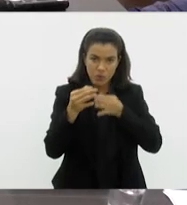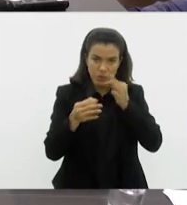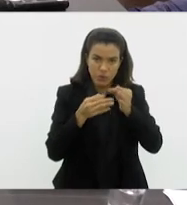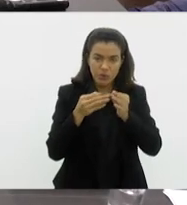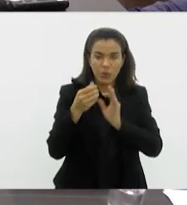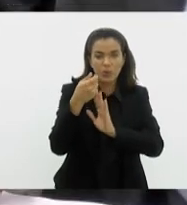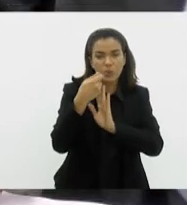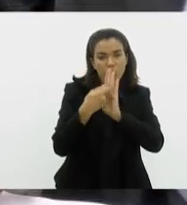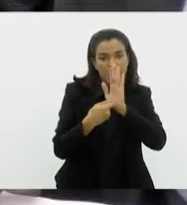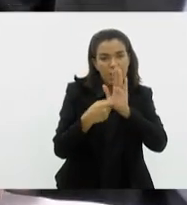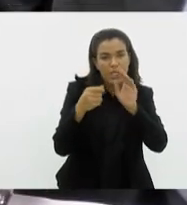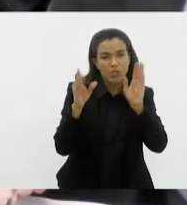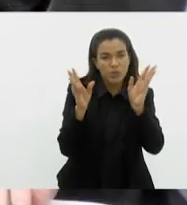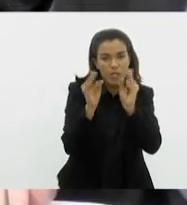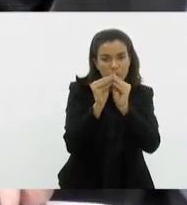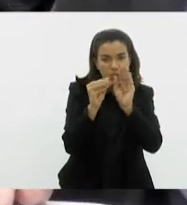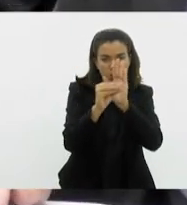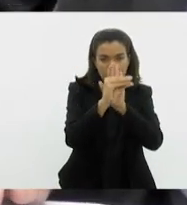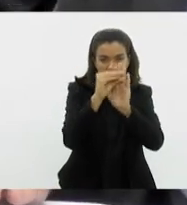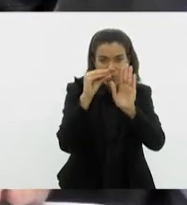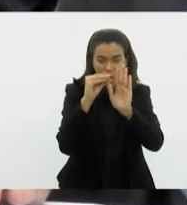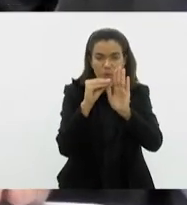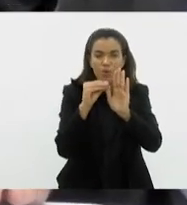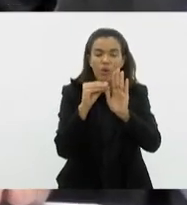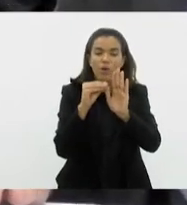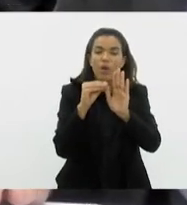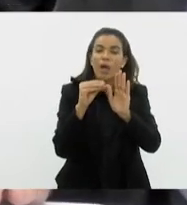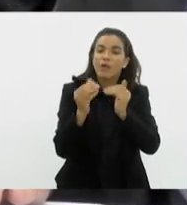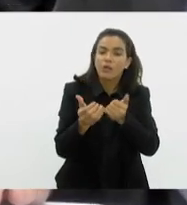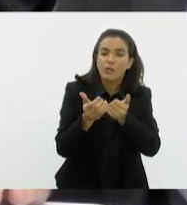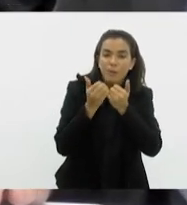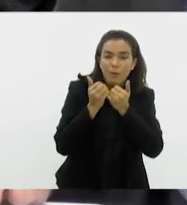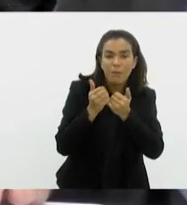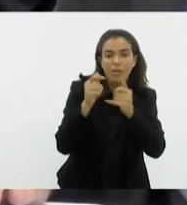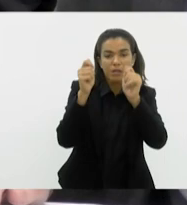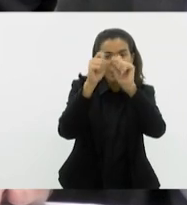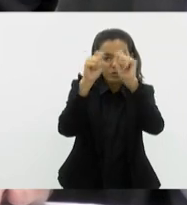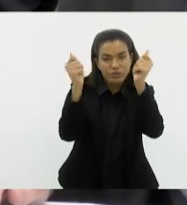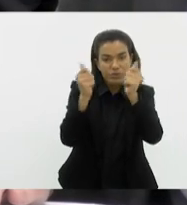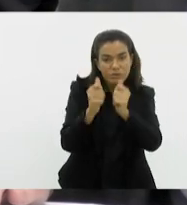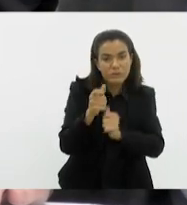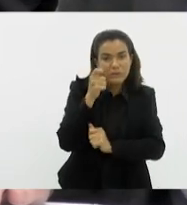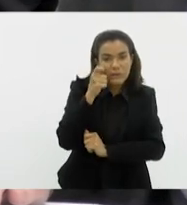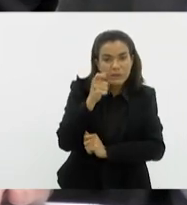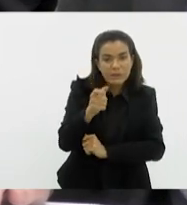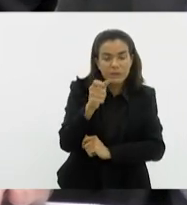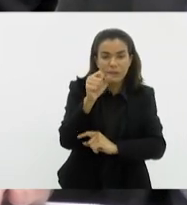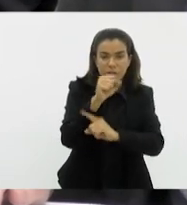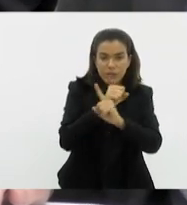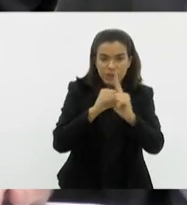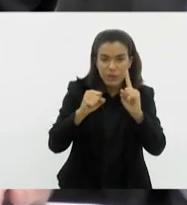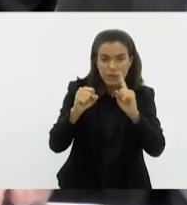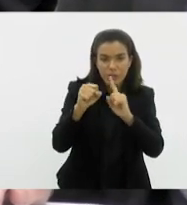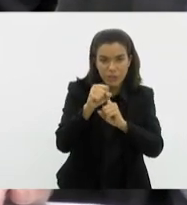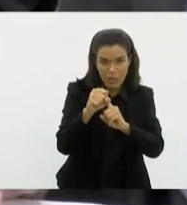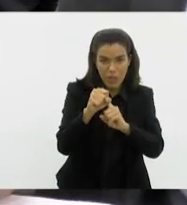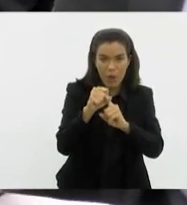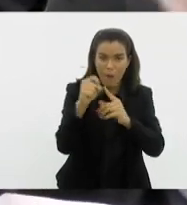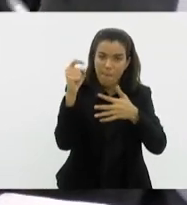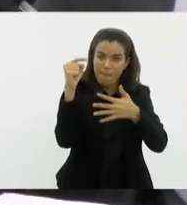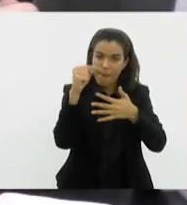Claro. Determina o tombamento das estátuas por interesse social, das estátuas que menciona.